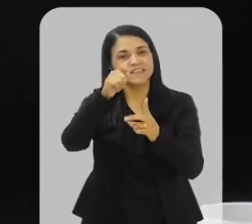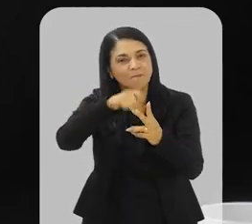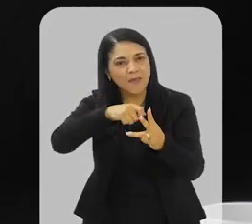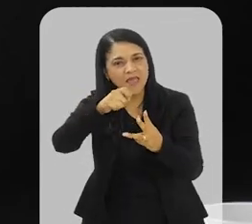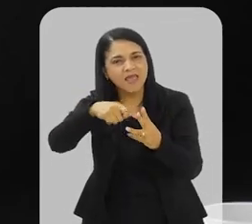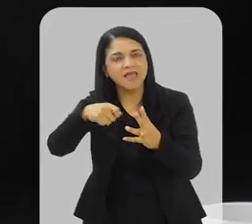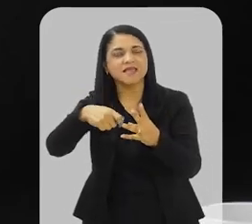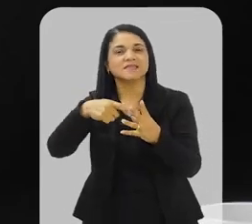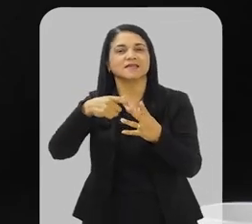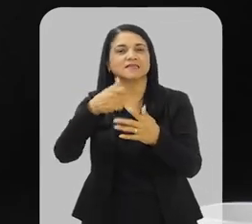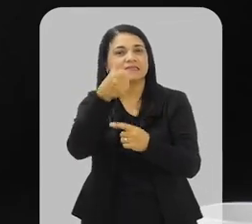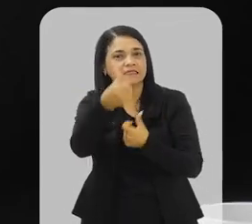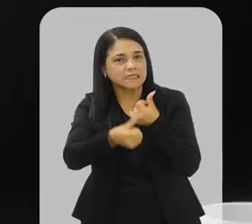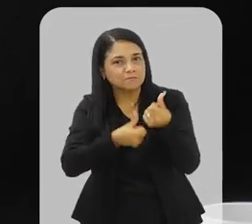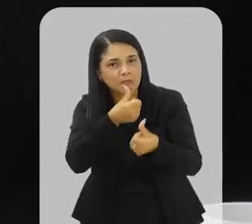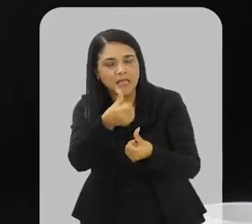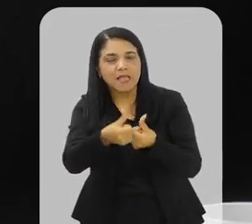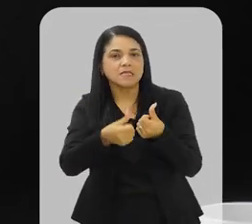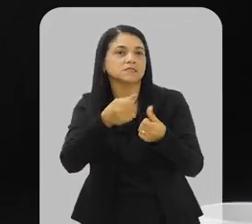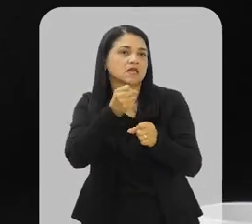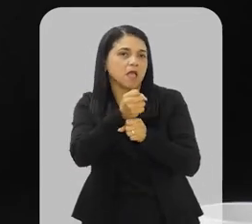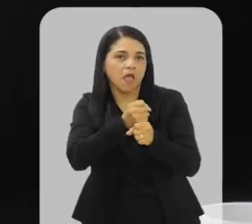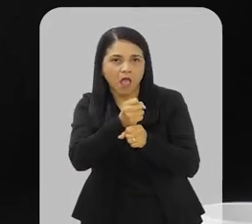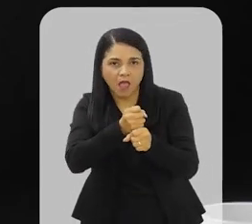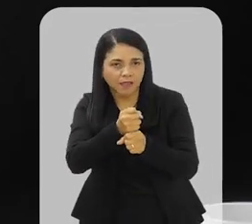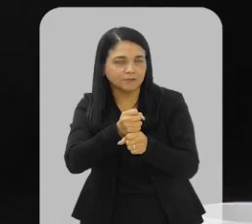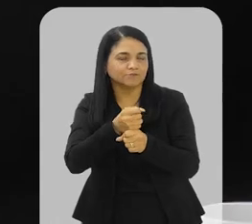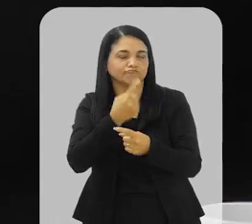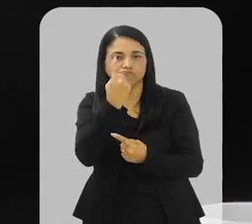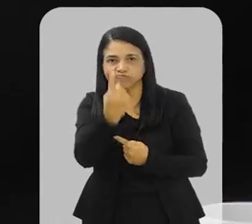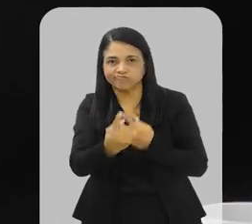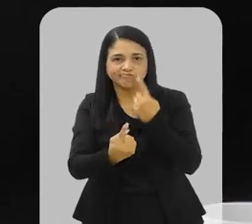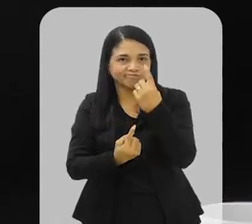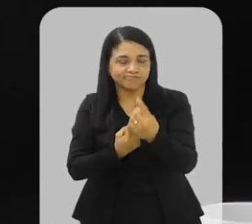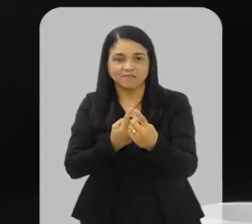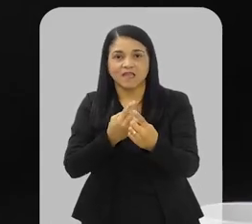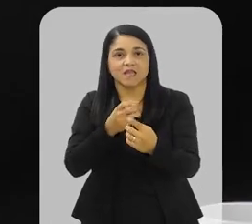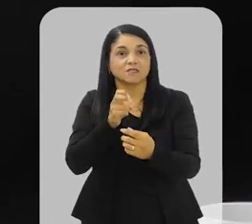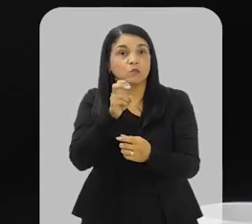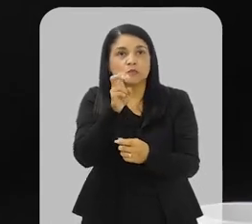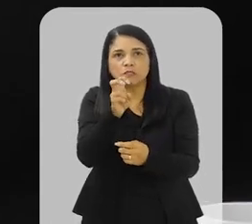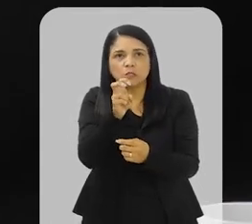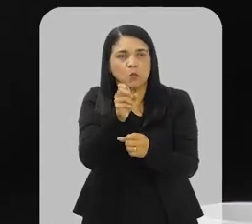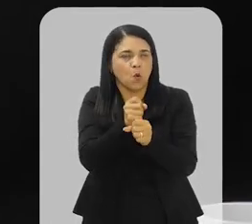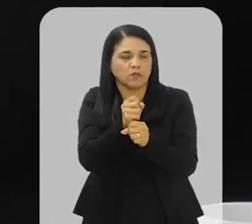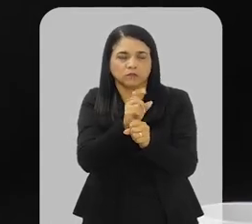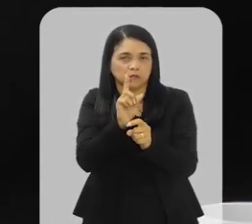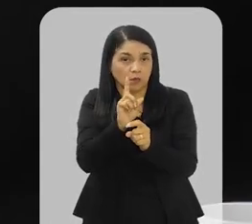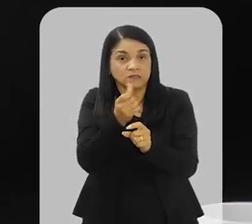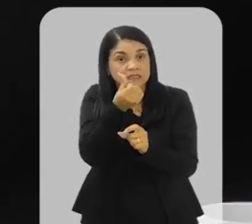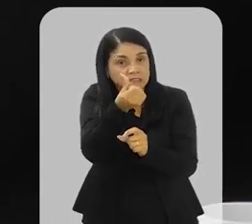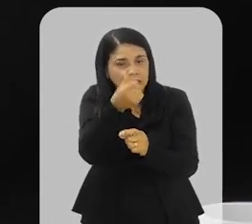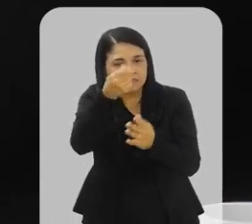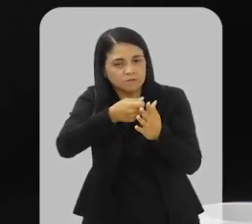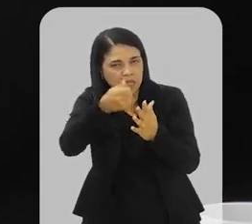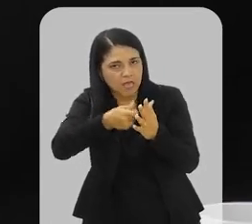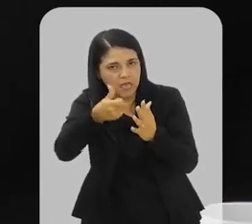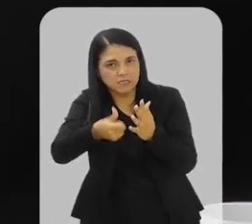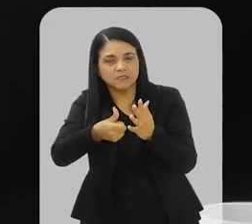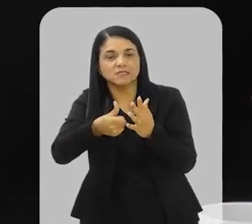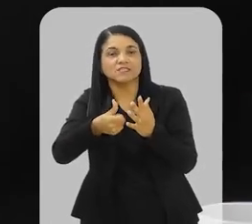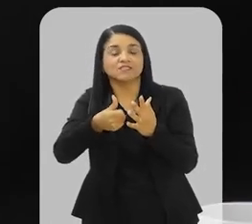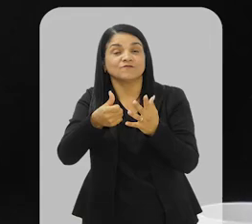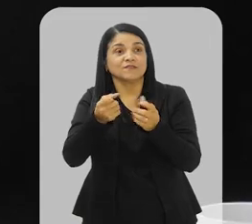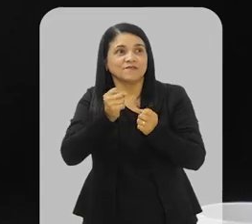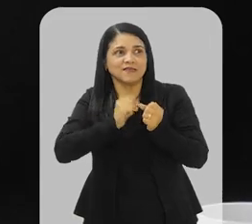trajetória a cada mês a cada semestre a cada ano a gente nunca tem aquele 5 anos paraa frente né a gente tem se meses